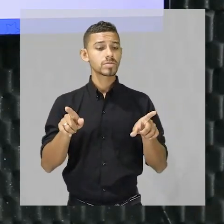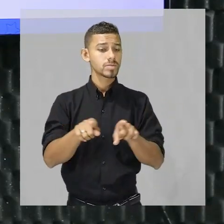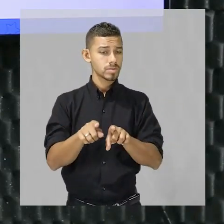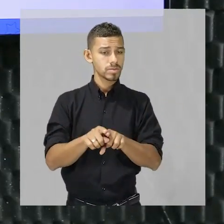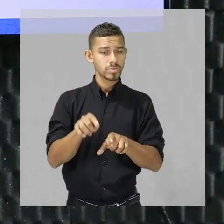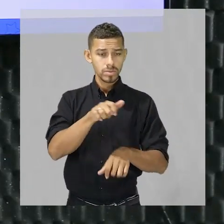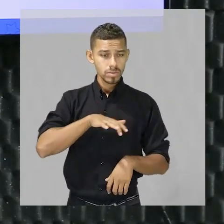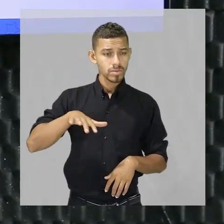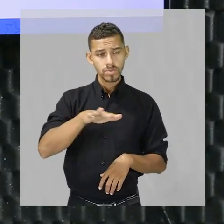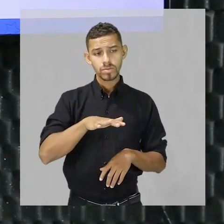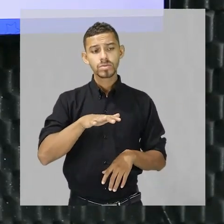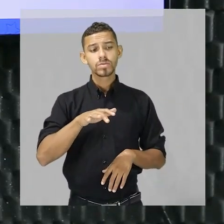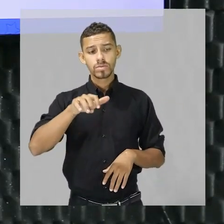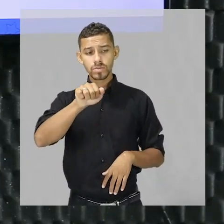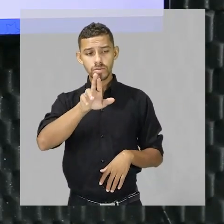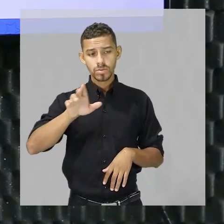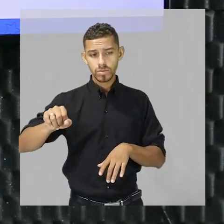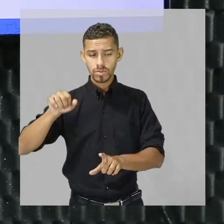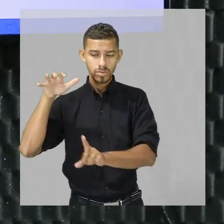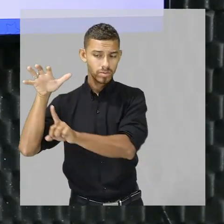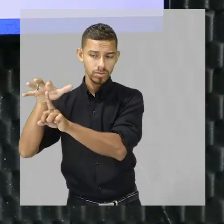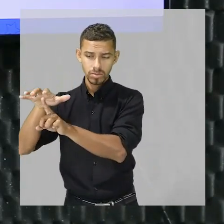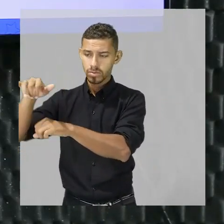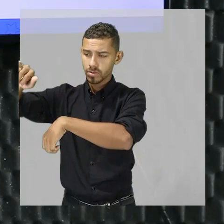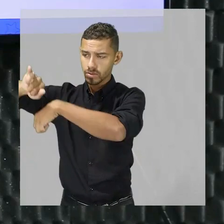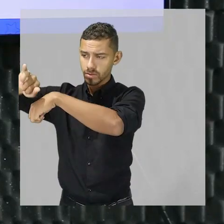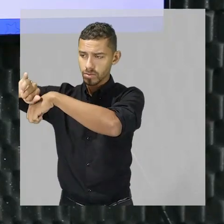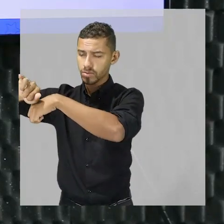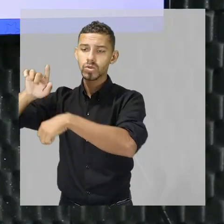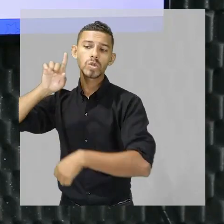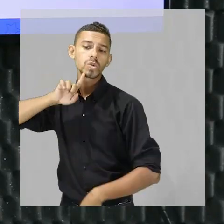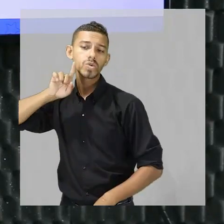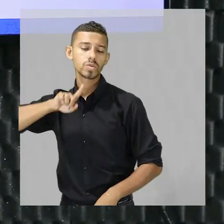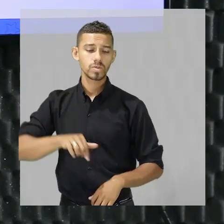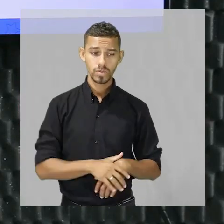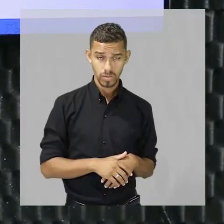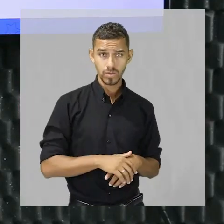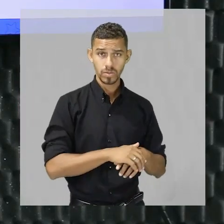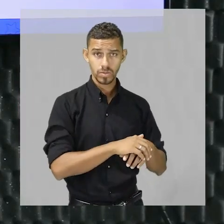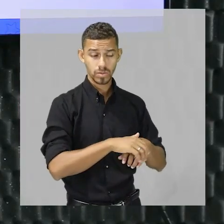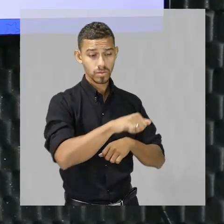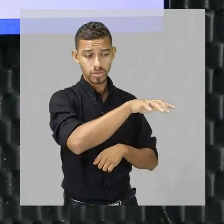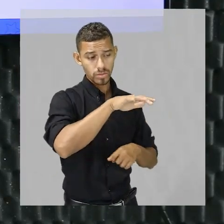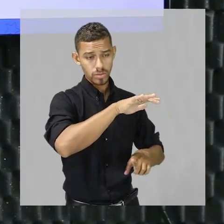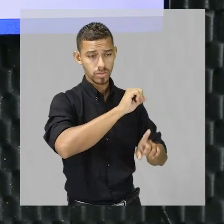suas áreas de influência, a área capitalista e a área, né, socialista. O